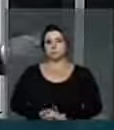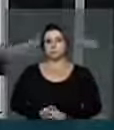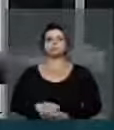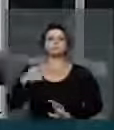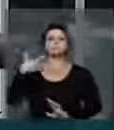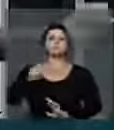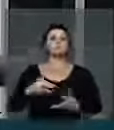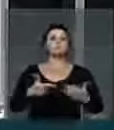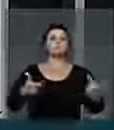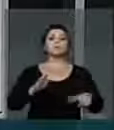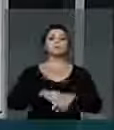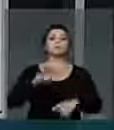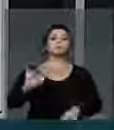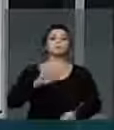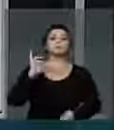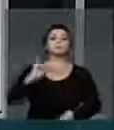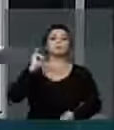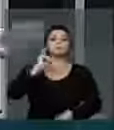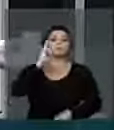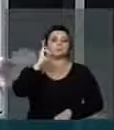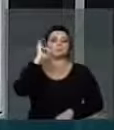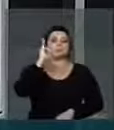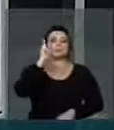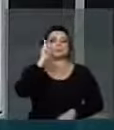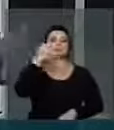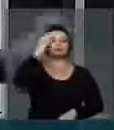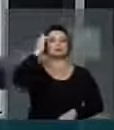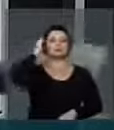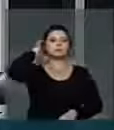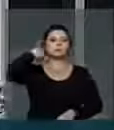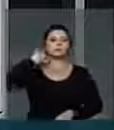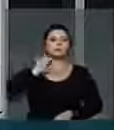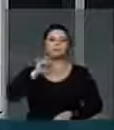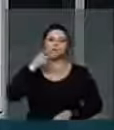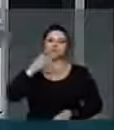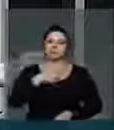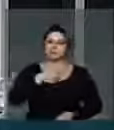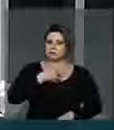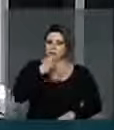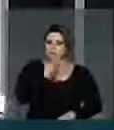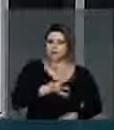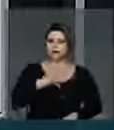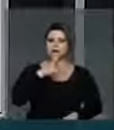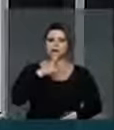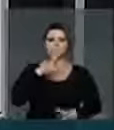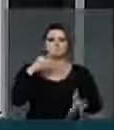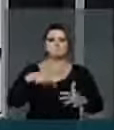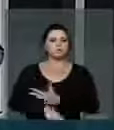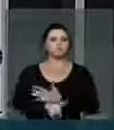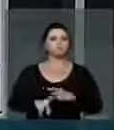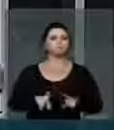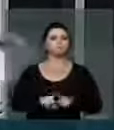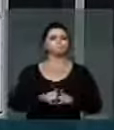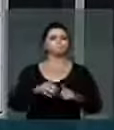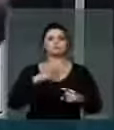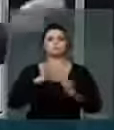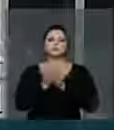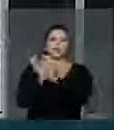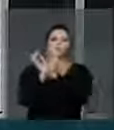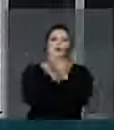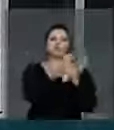muito importante, e eu falo muito à vontade, porque eu estou aqui nessa casa há 30 anos, convivi com todos